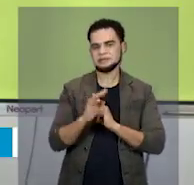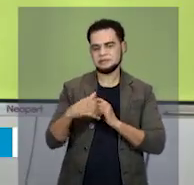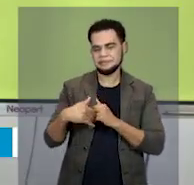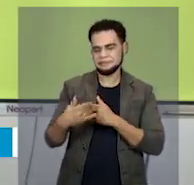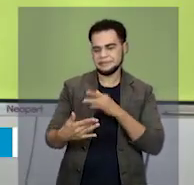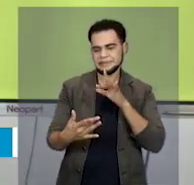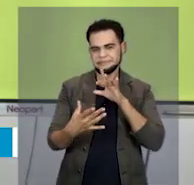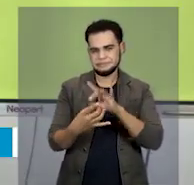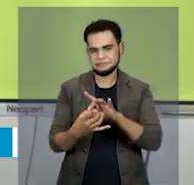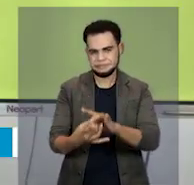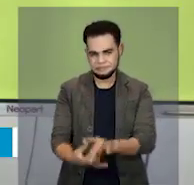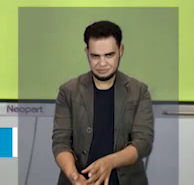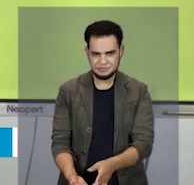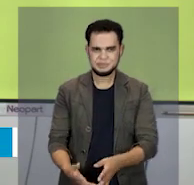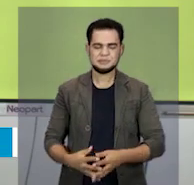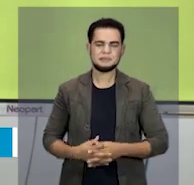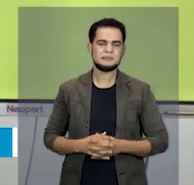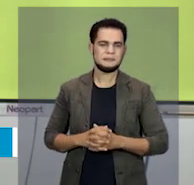automaticamente.